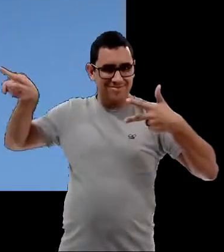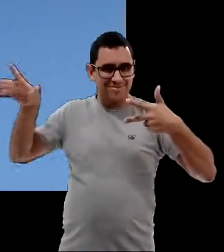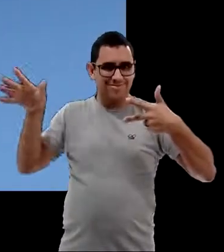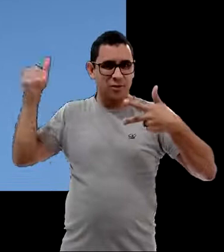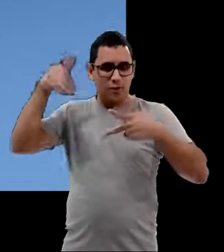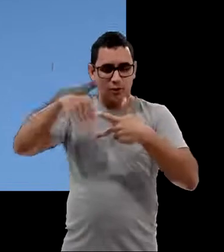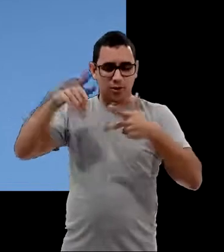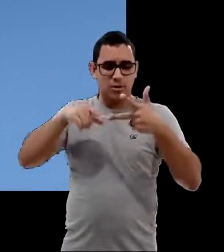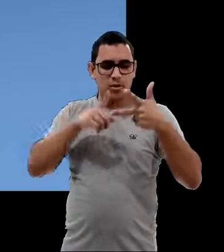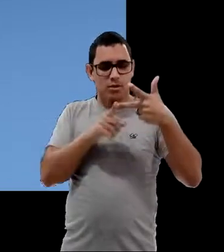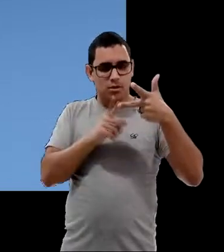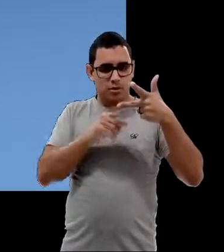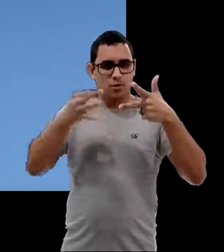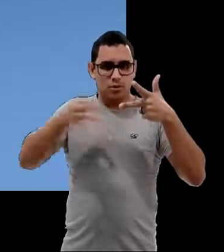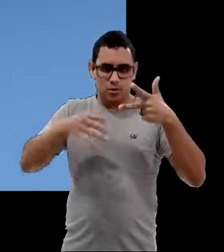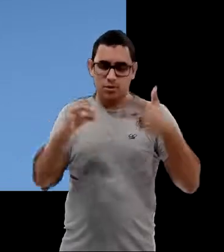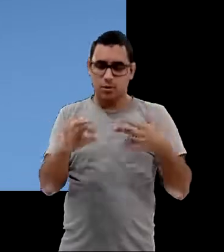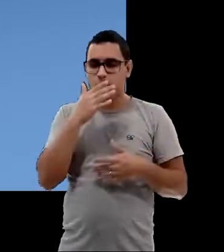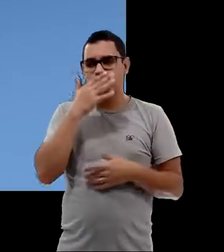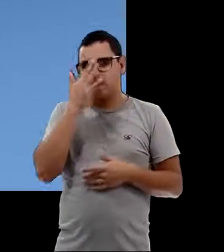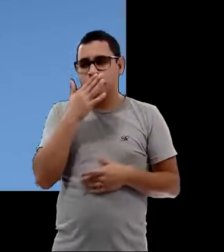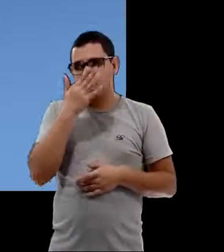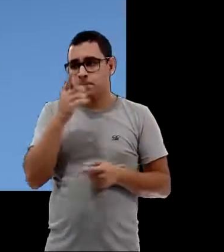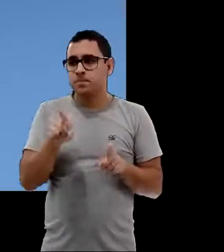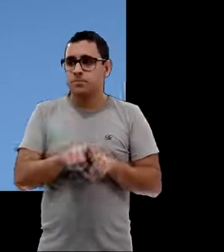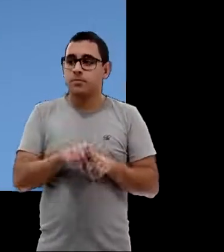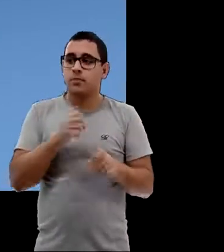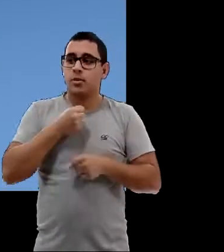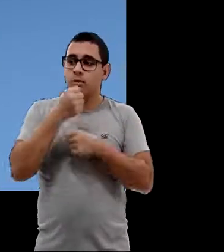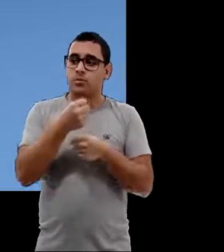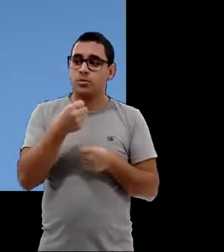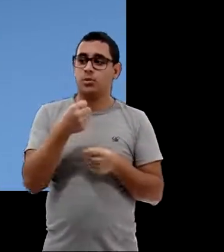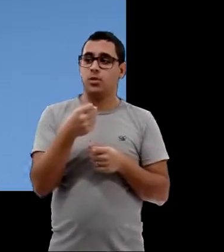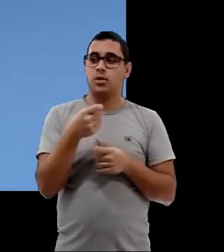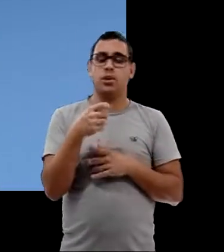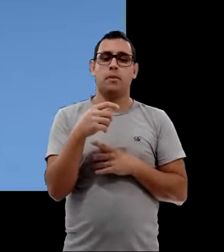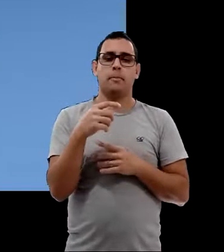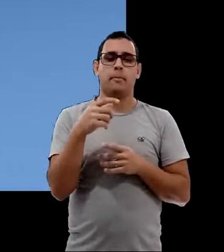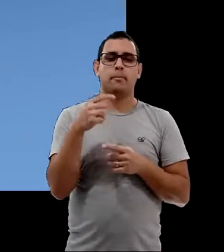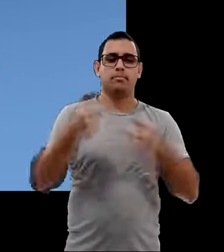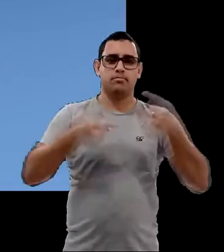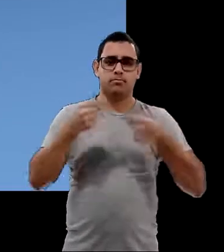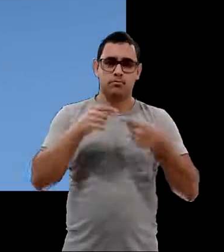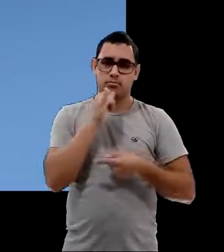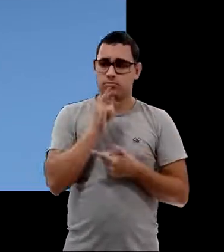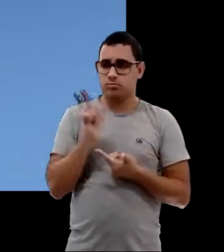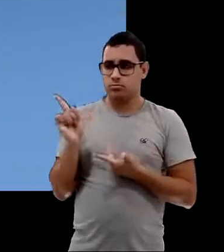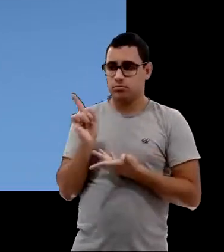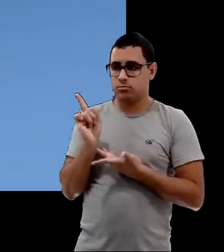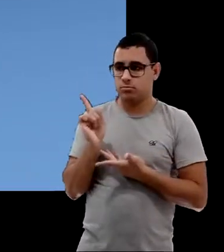O poder político, para alguns pensadores, alguns filósofos, como Mao Tse-tung, líder